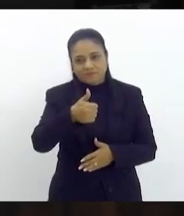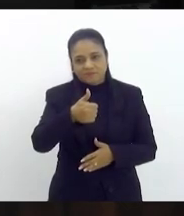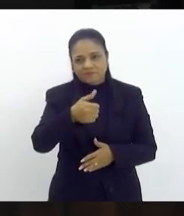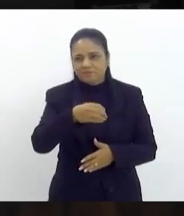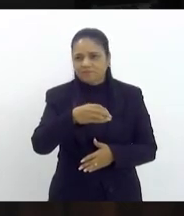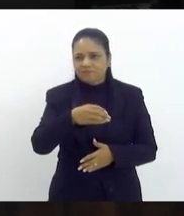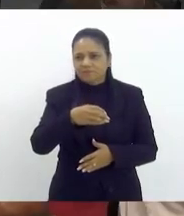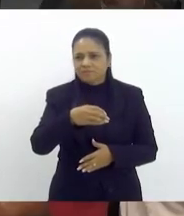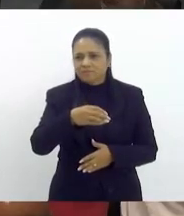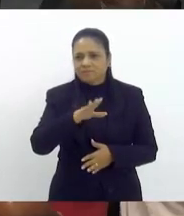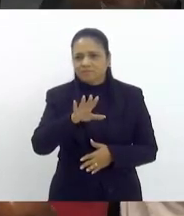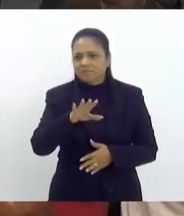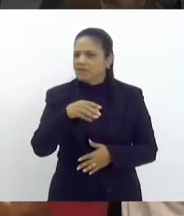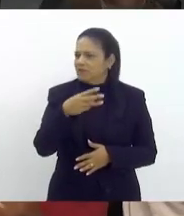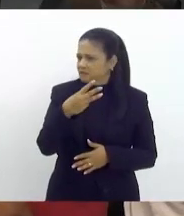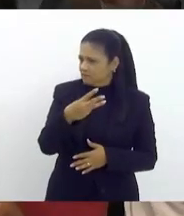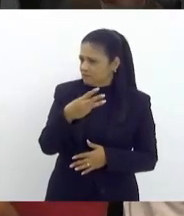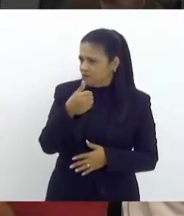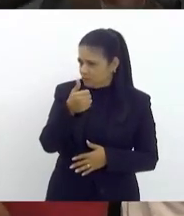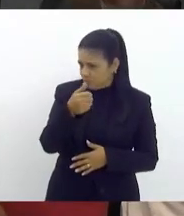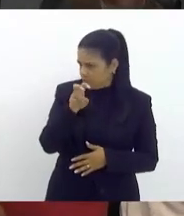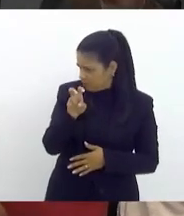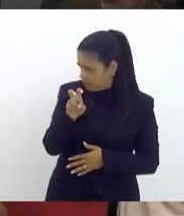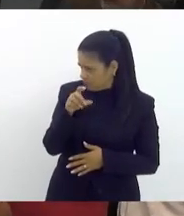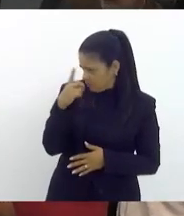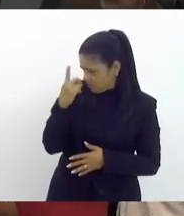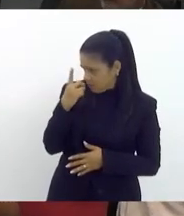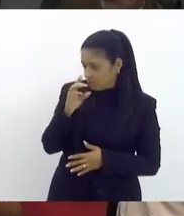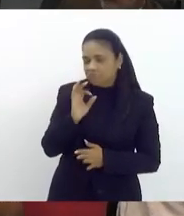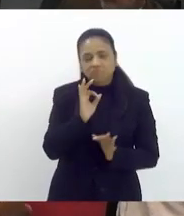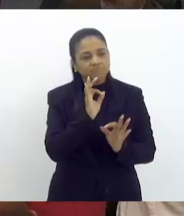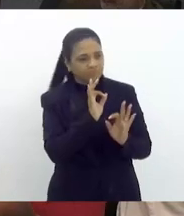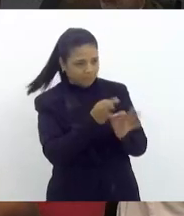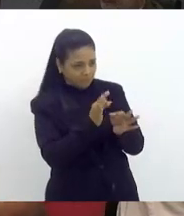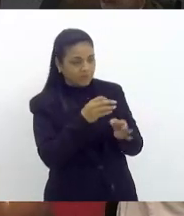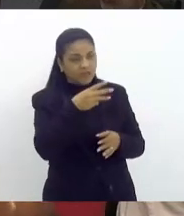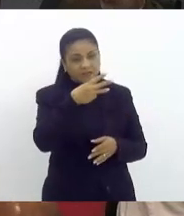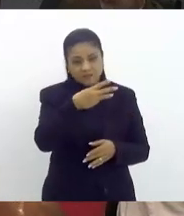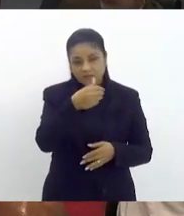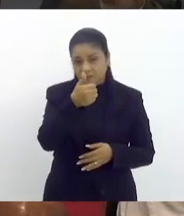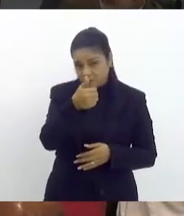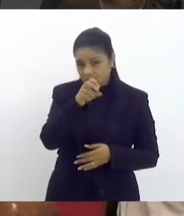315 né deputado perfeito presidente 315 a vontade